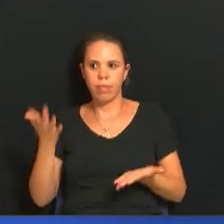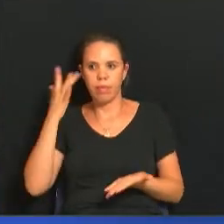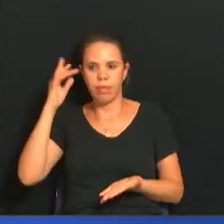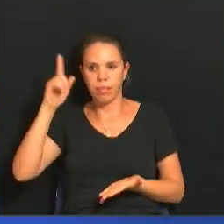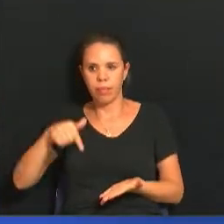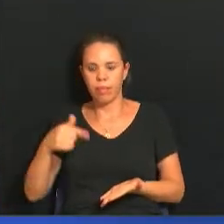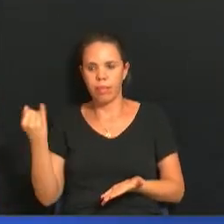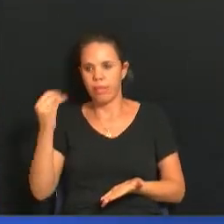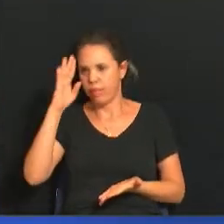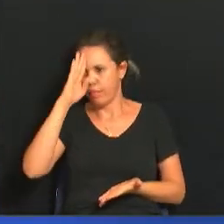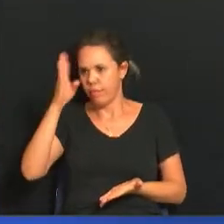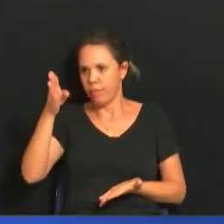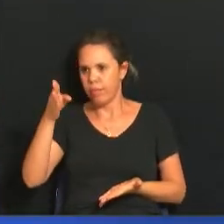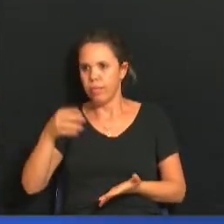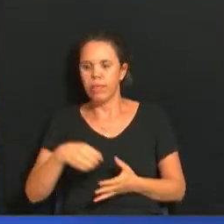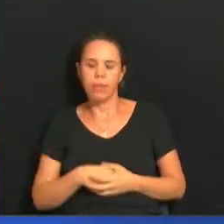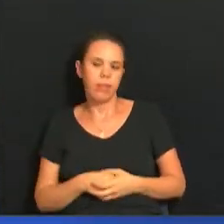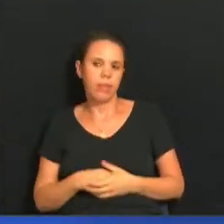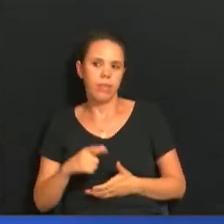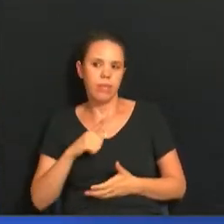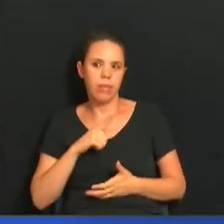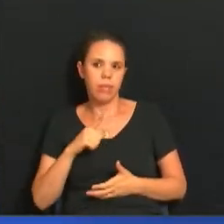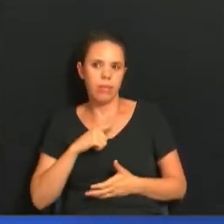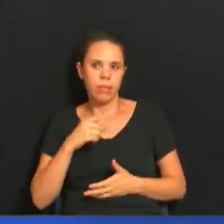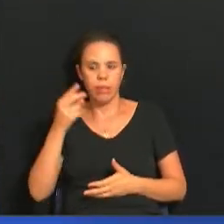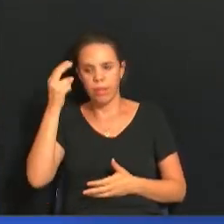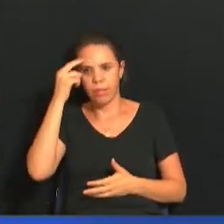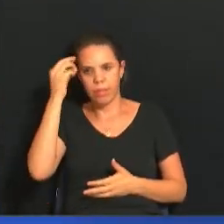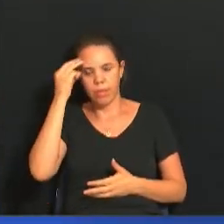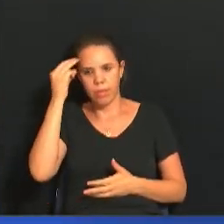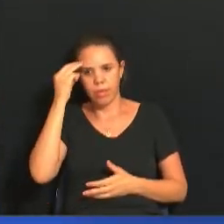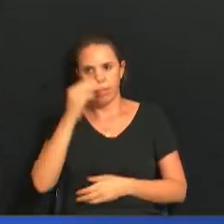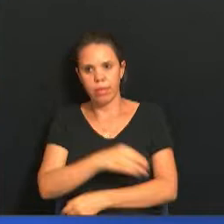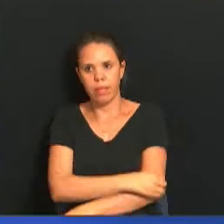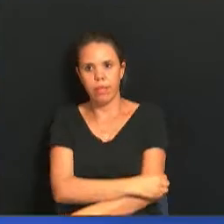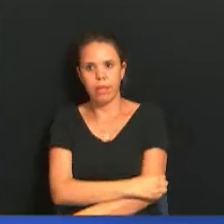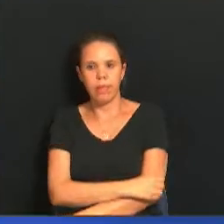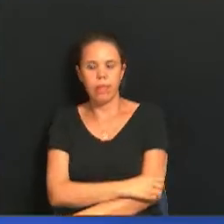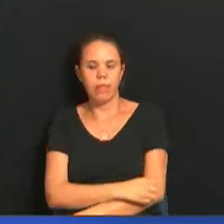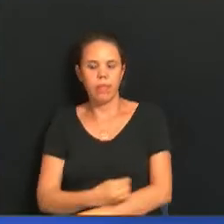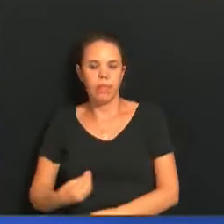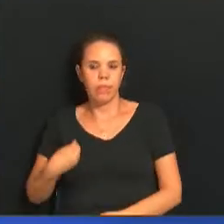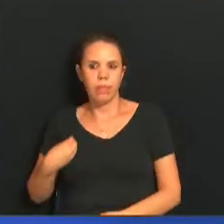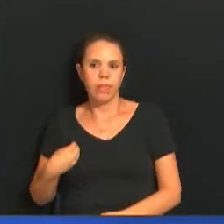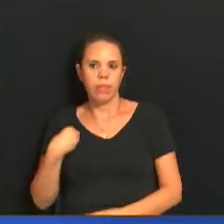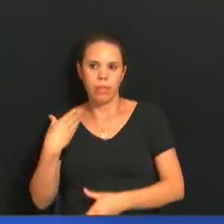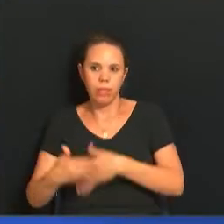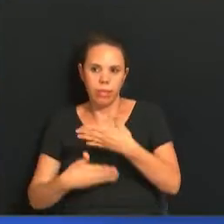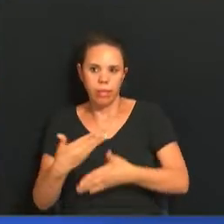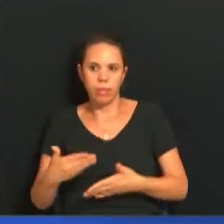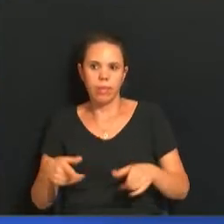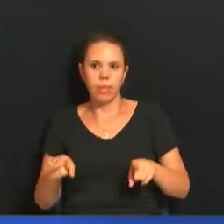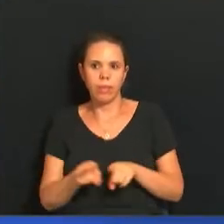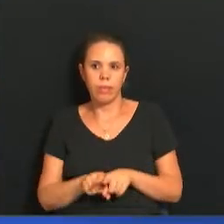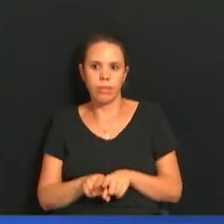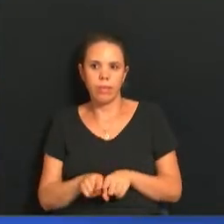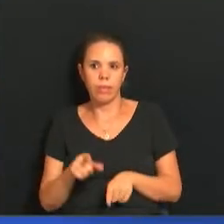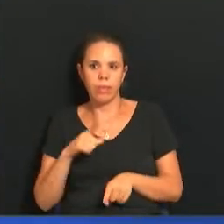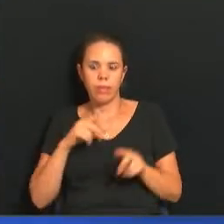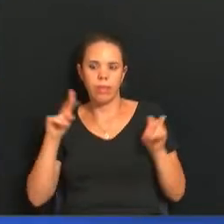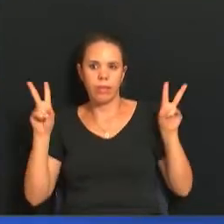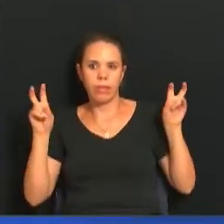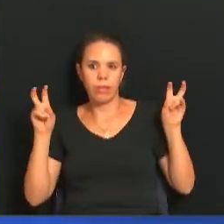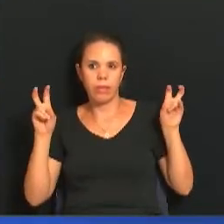pontos principais que a gente tem que ter em mente, tanto na vida cotidiana, como também na questão